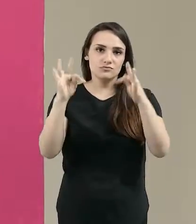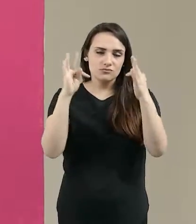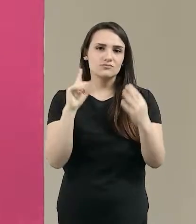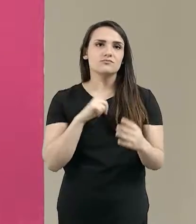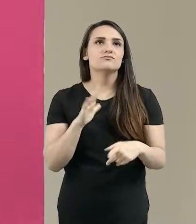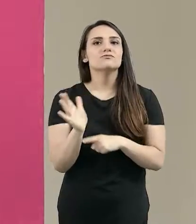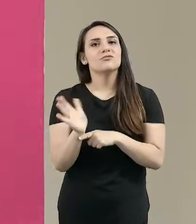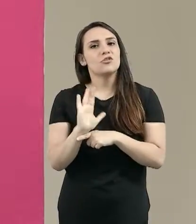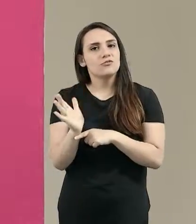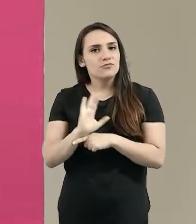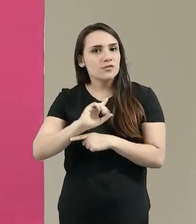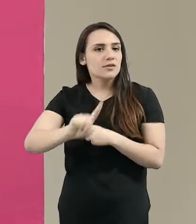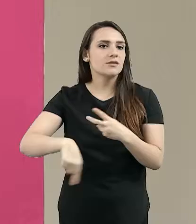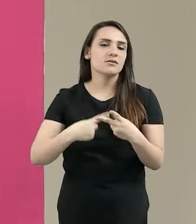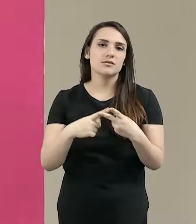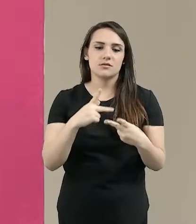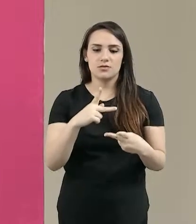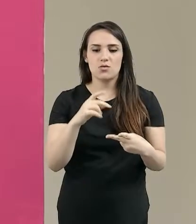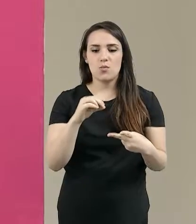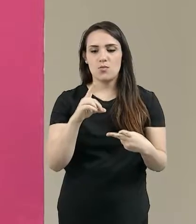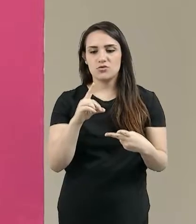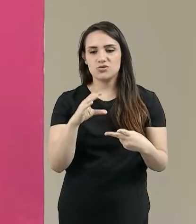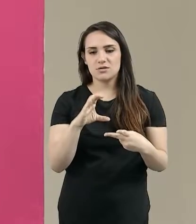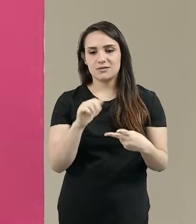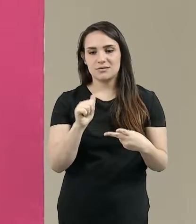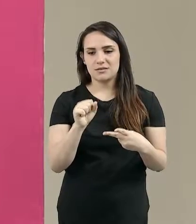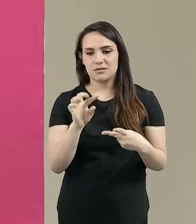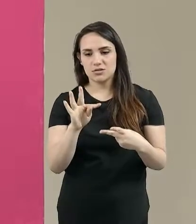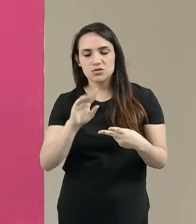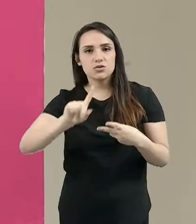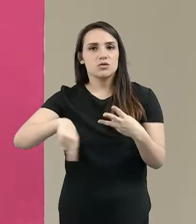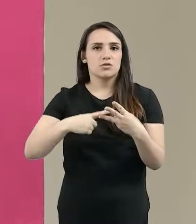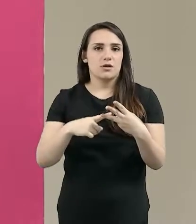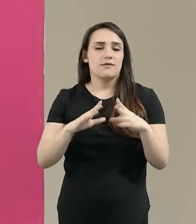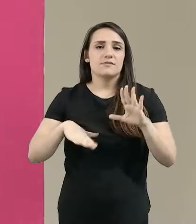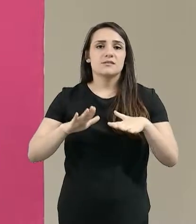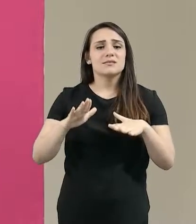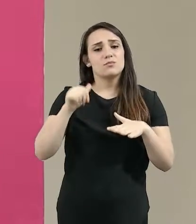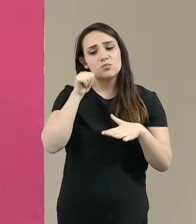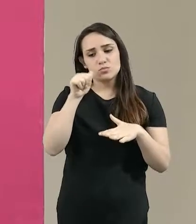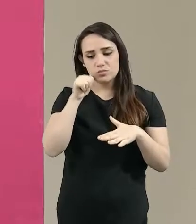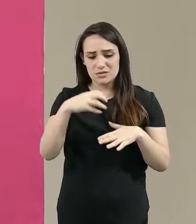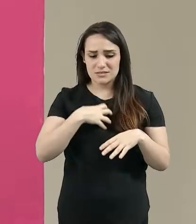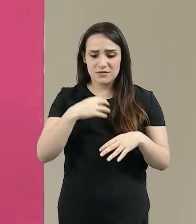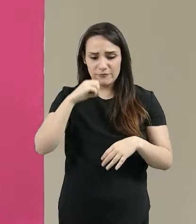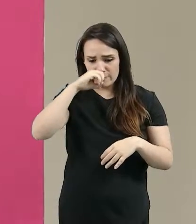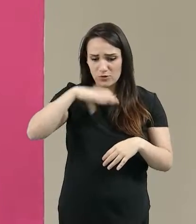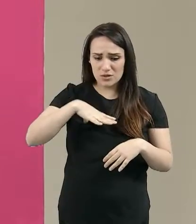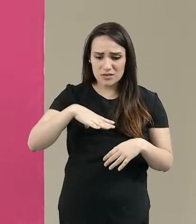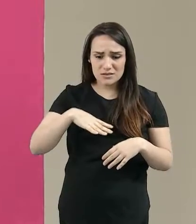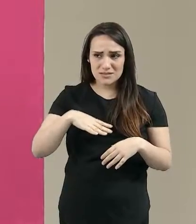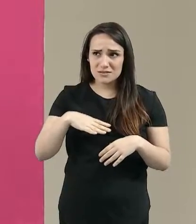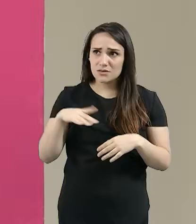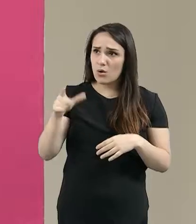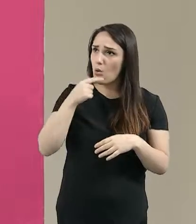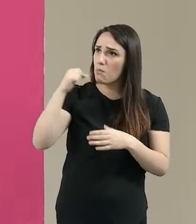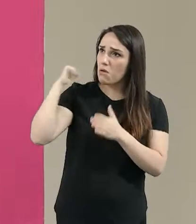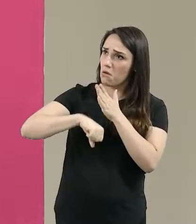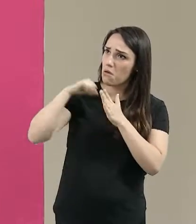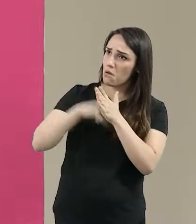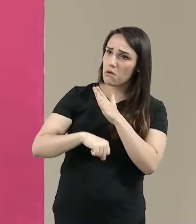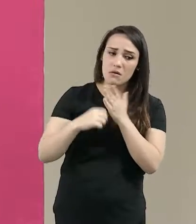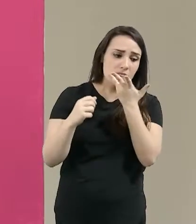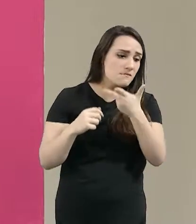denúncia. E buscando a tecnologia, Lívia, nós temos vídeos, podcasts, a mulher pode